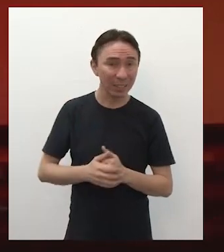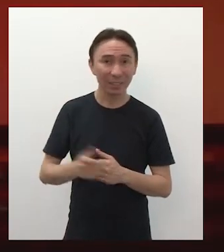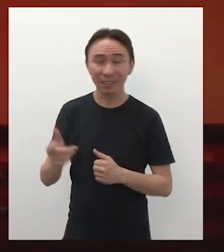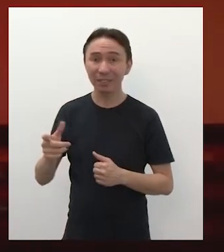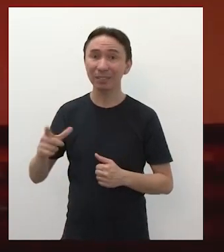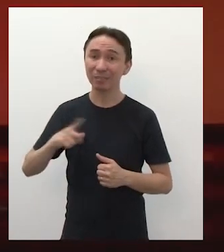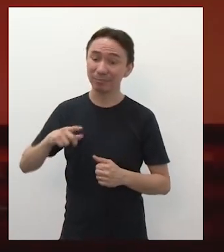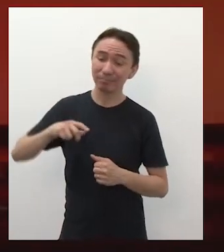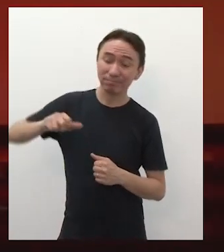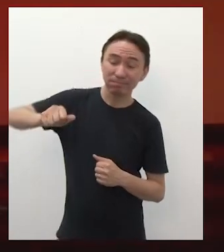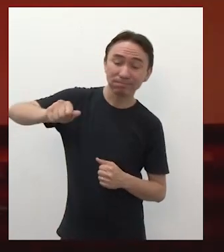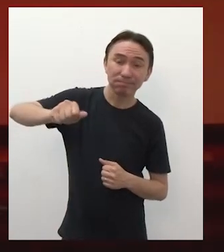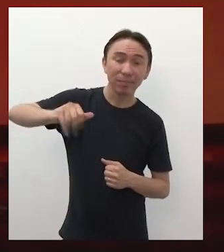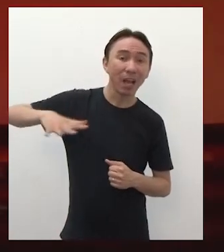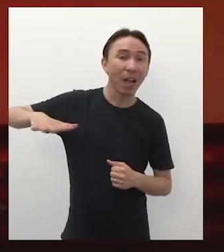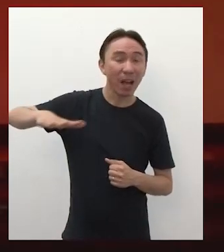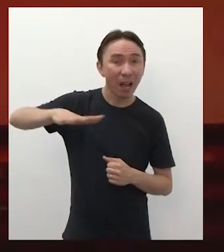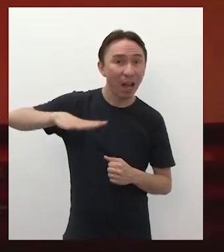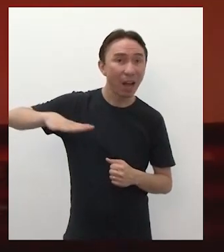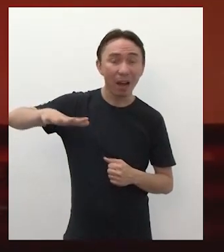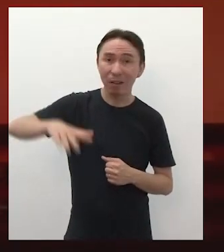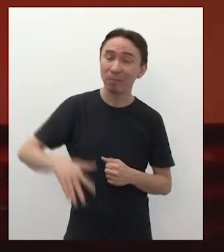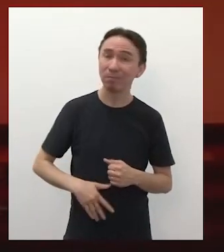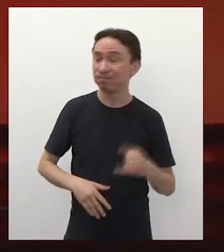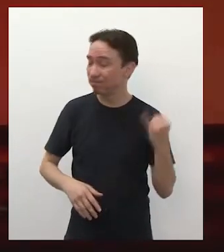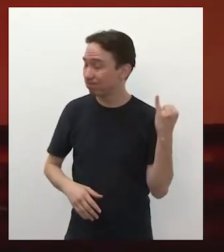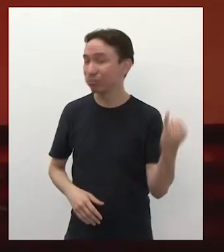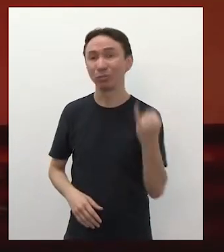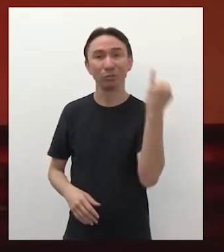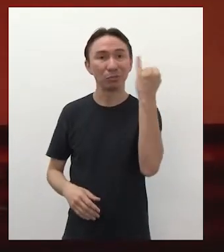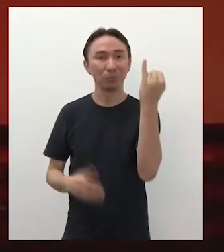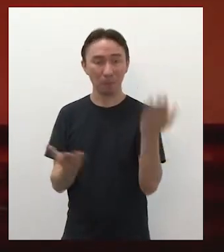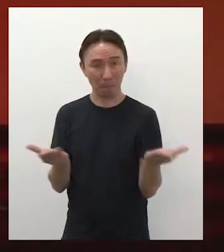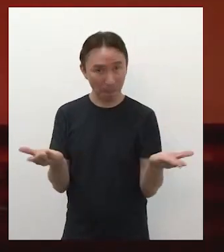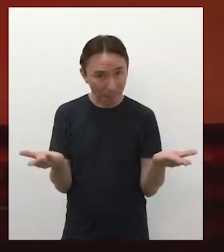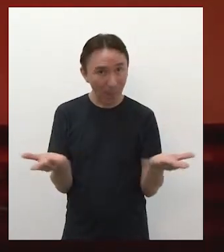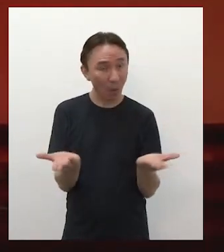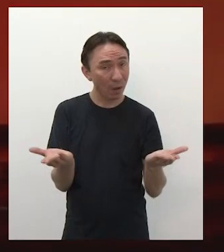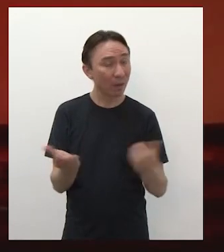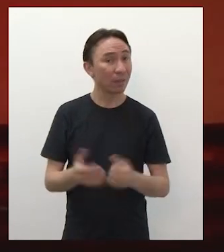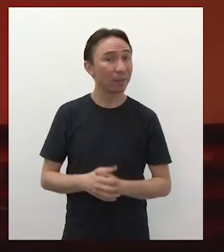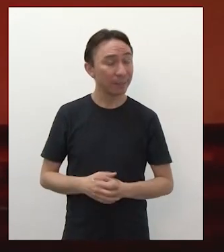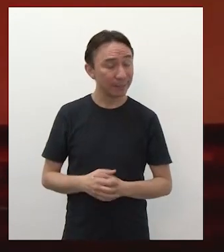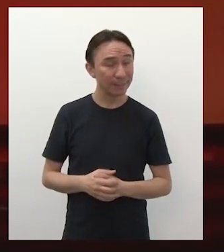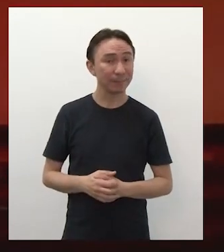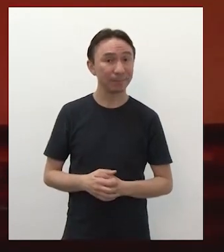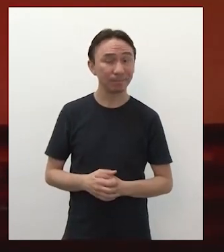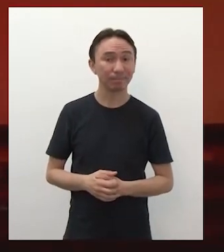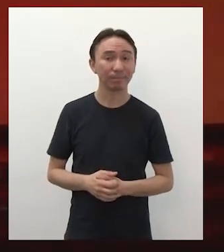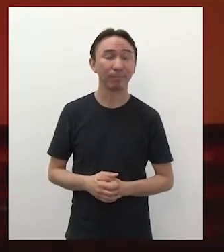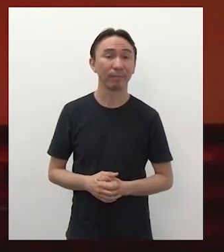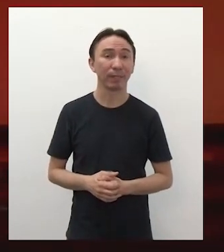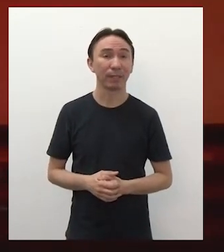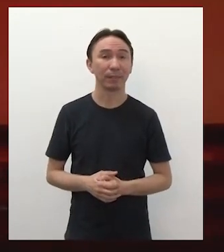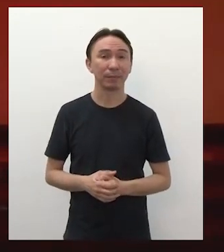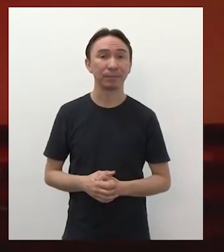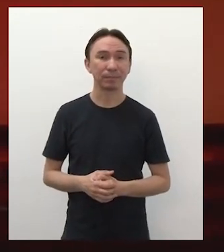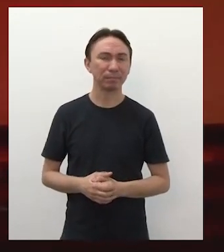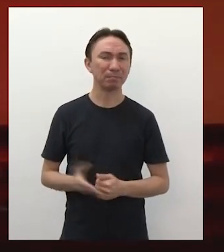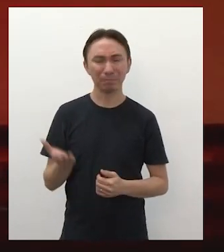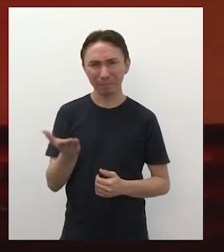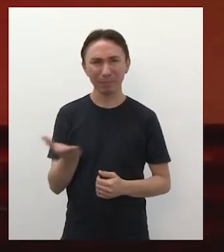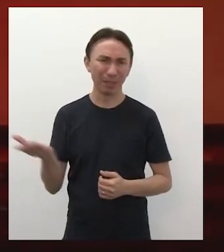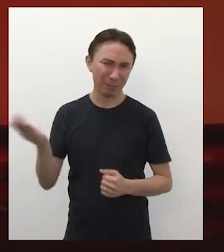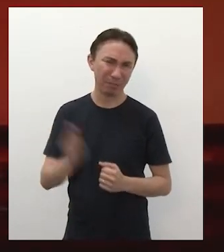nós, muito importante, especial nesse momento, né? Ela é uma pessoa bastante experiente,